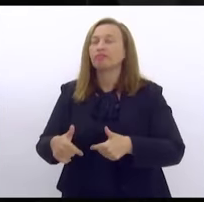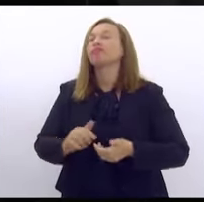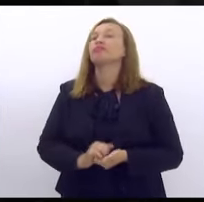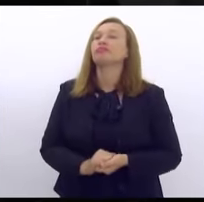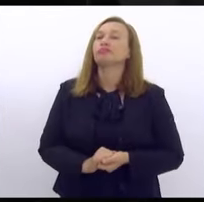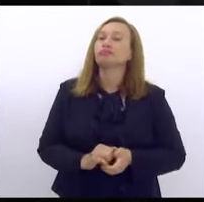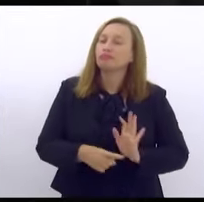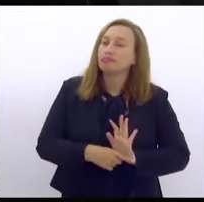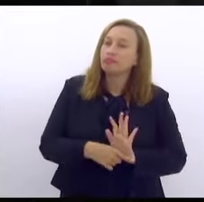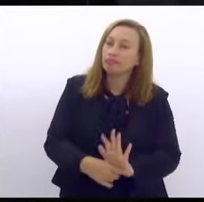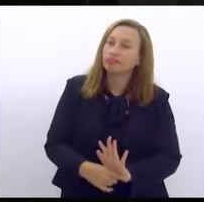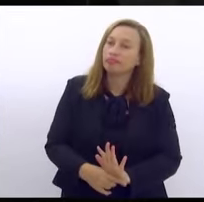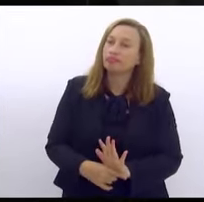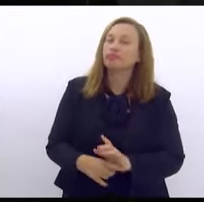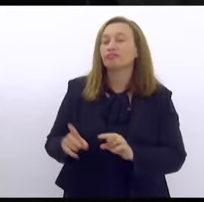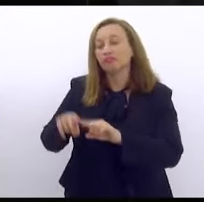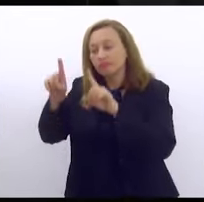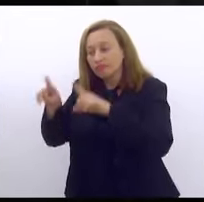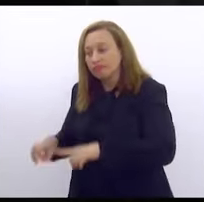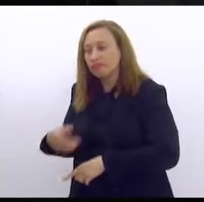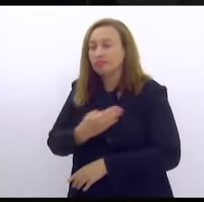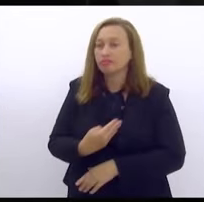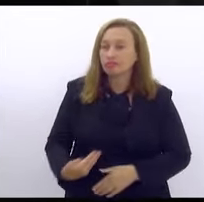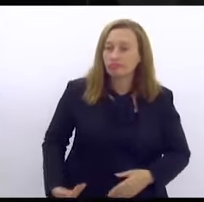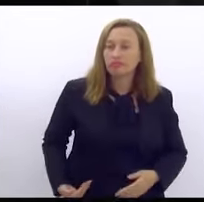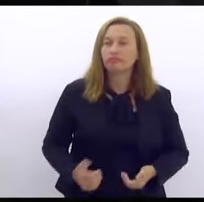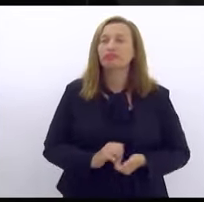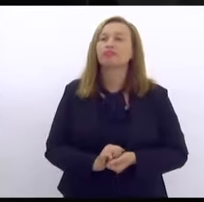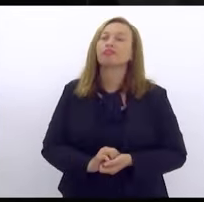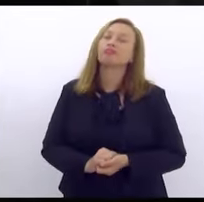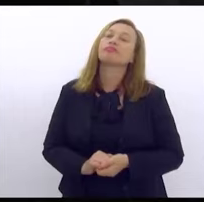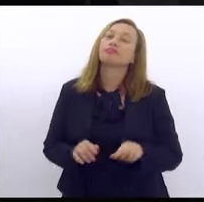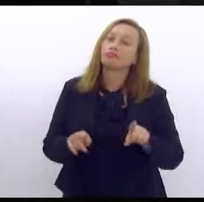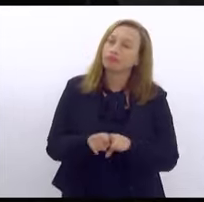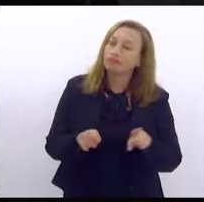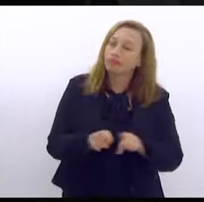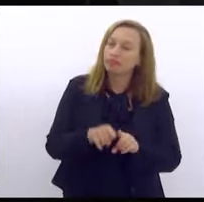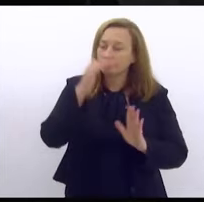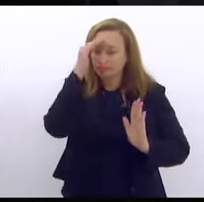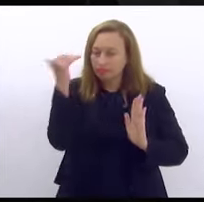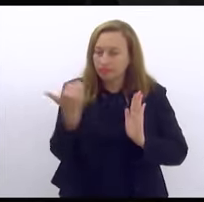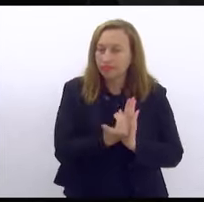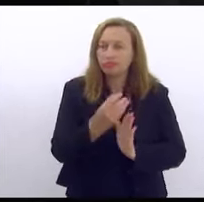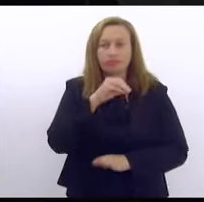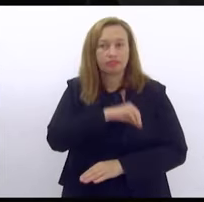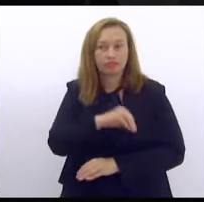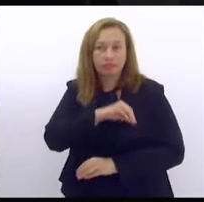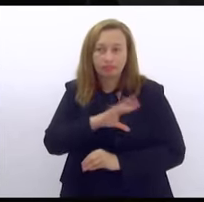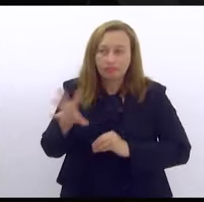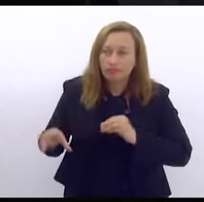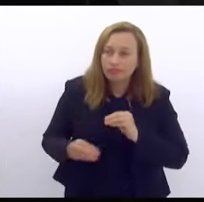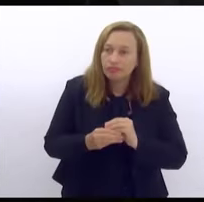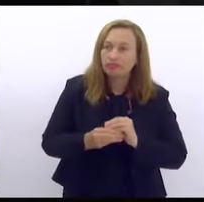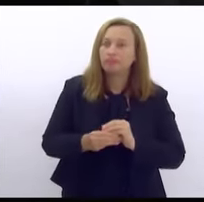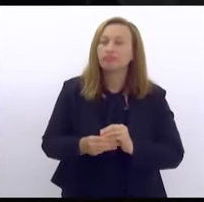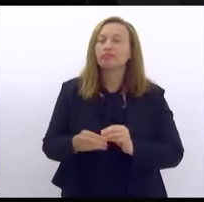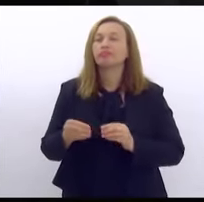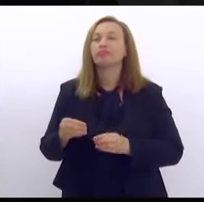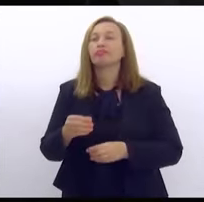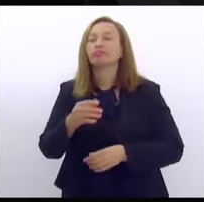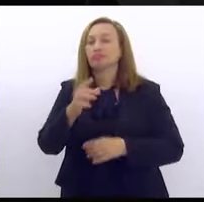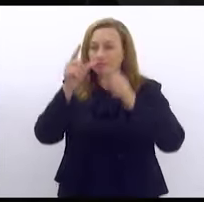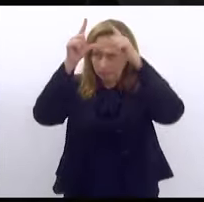que beneficiam os servidores públicos, efetivar também o cumprimento do piso do magistério e da